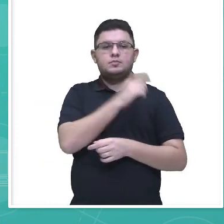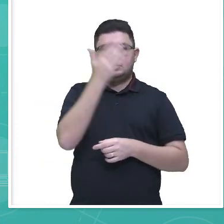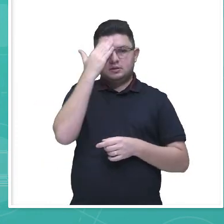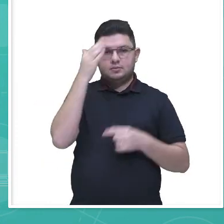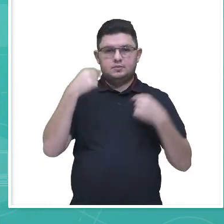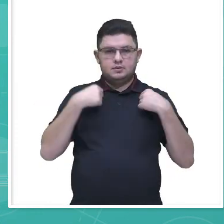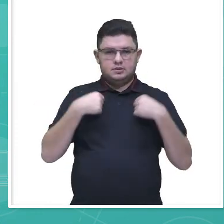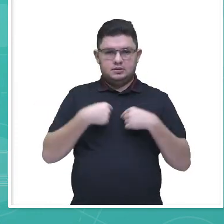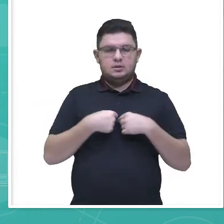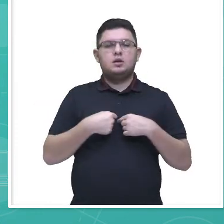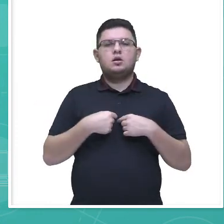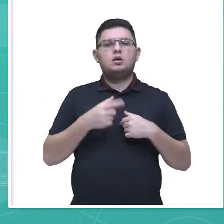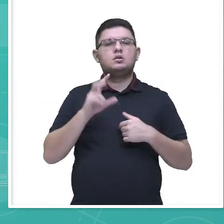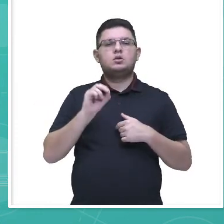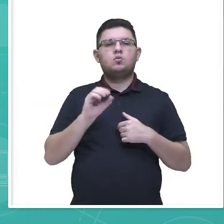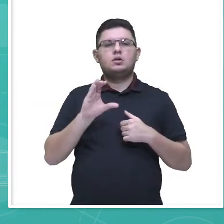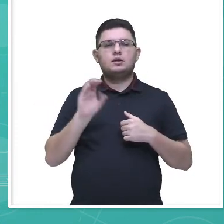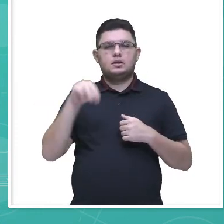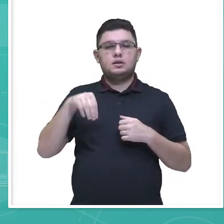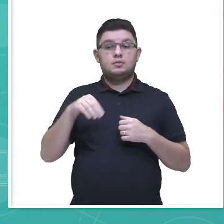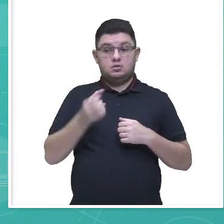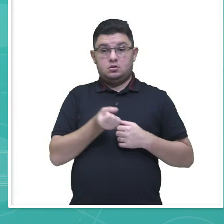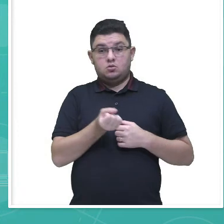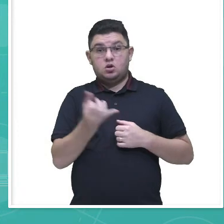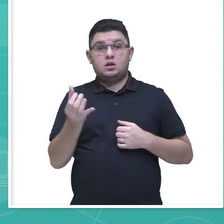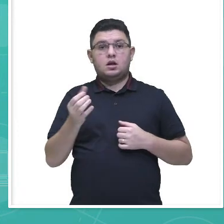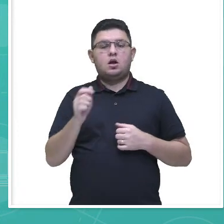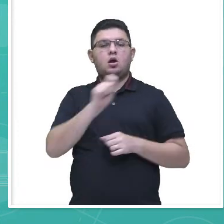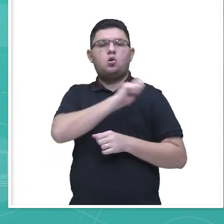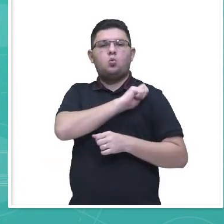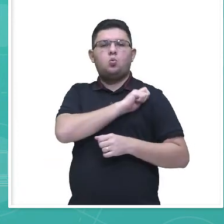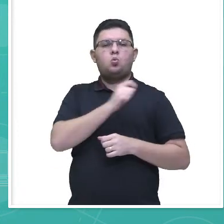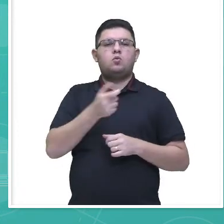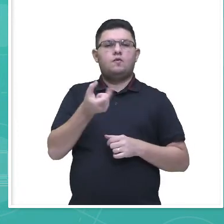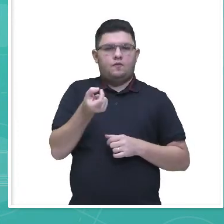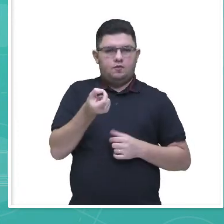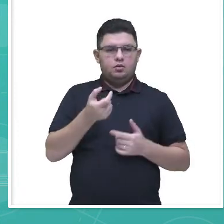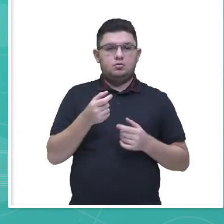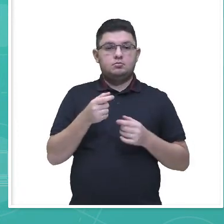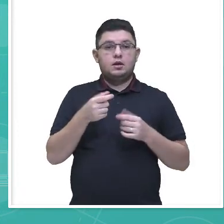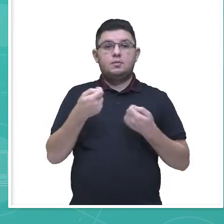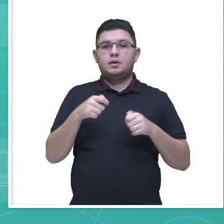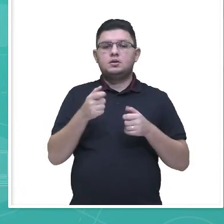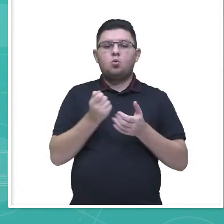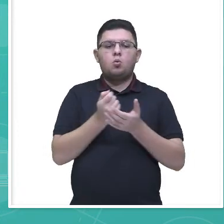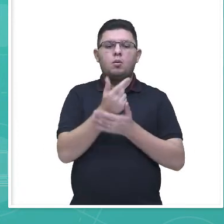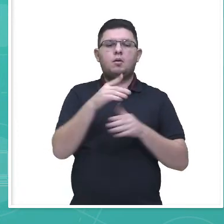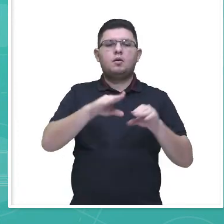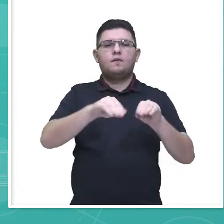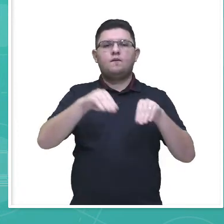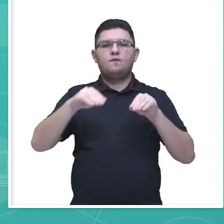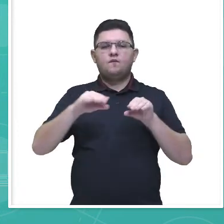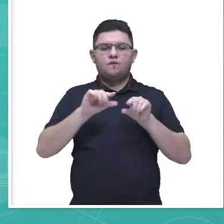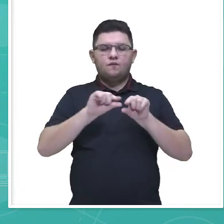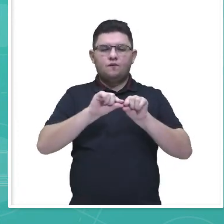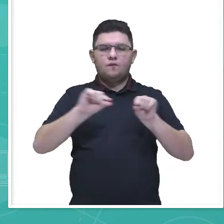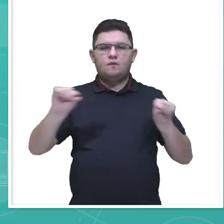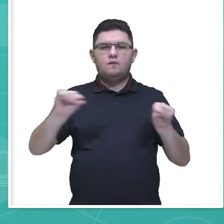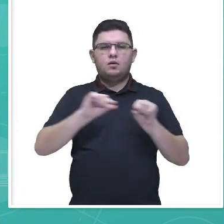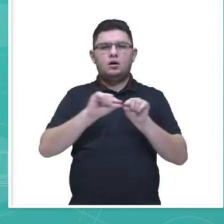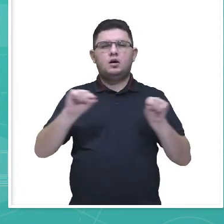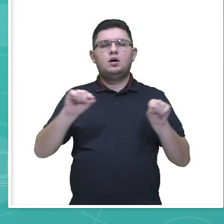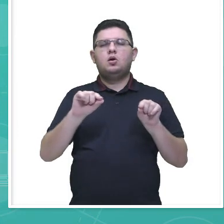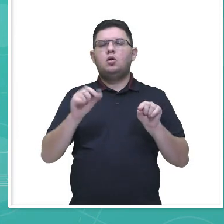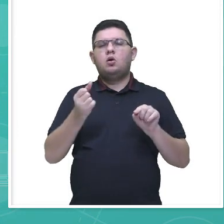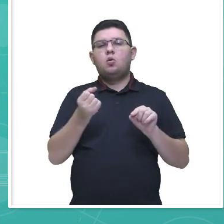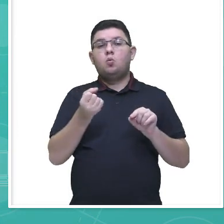ter 50 centímetros e que são 20 alunos, quantos metros a professora deverá comprar de fita de cetim? Vamos lá para o